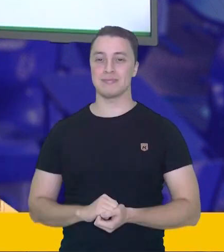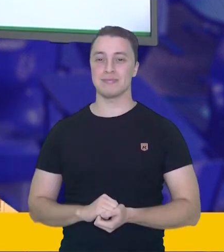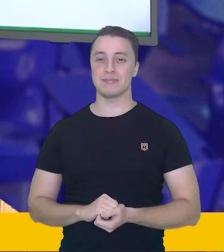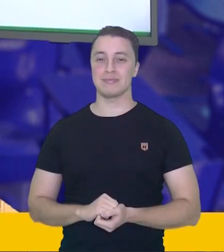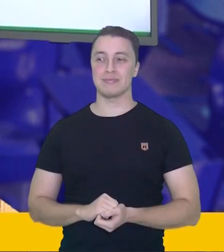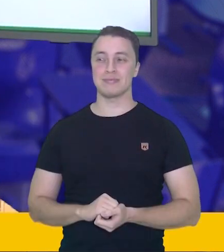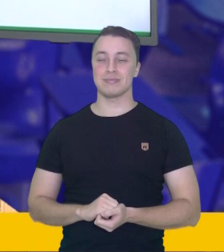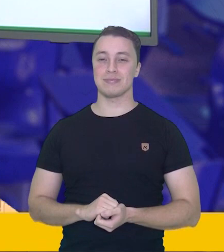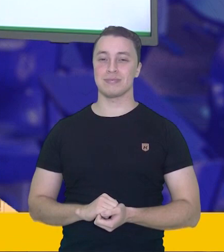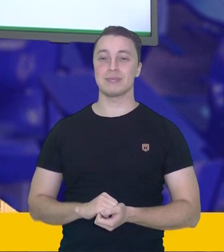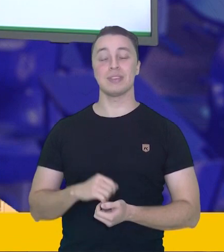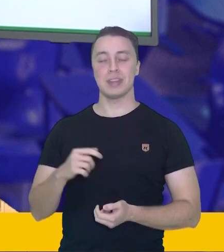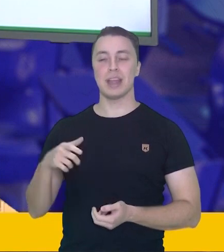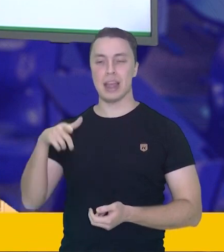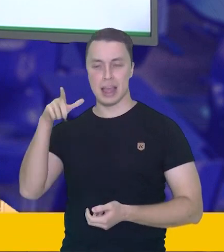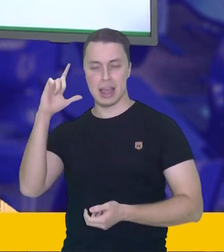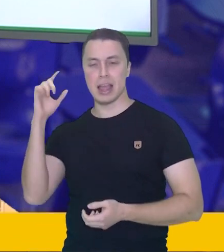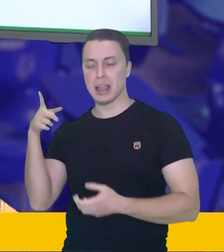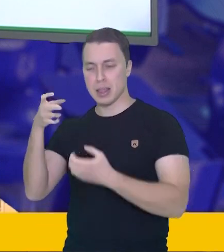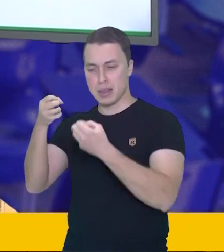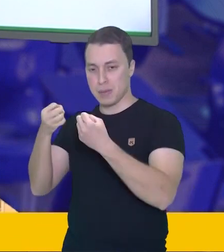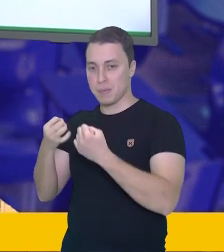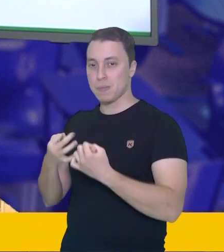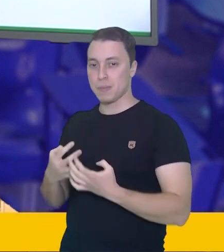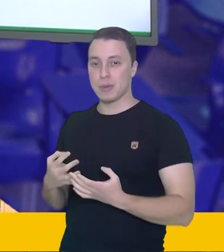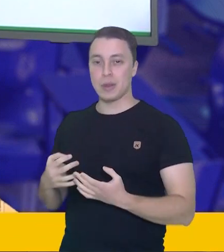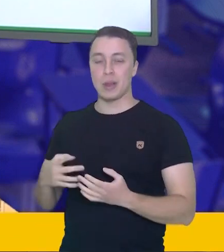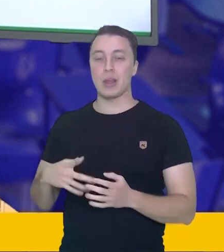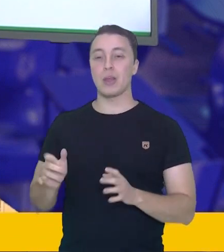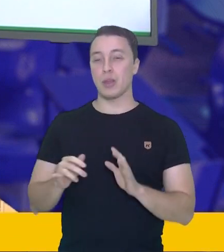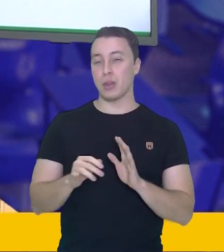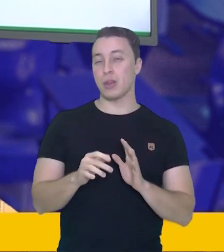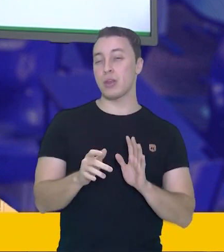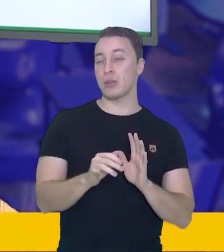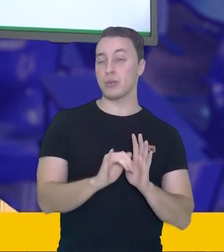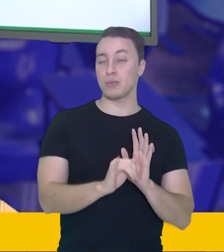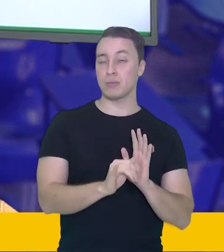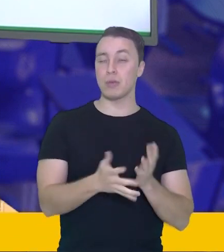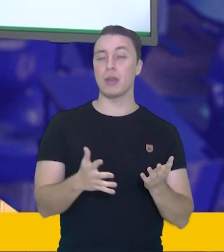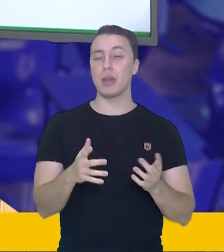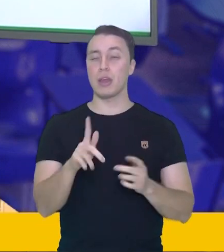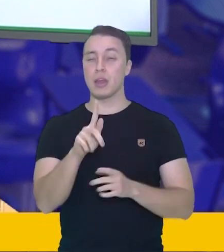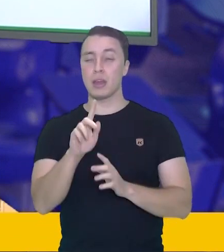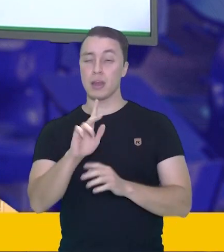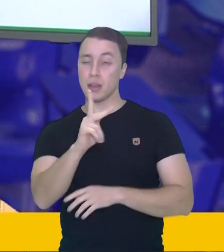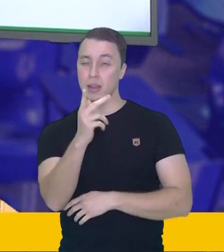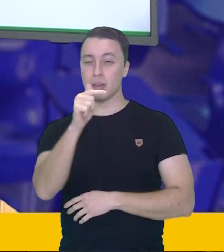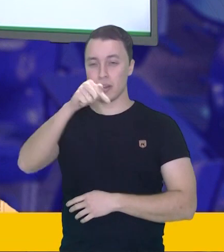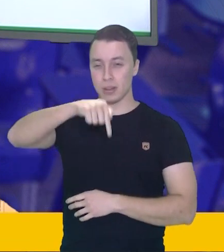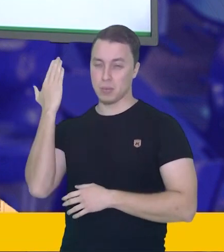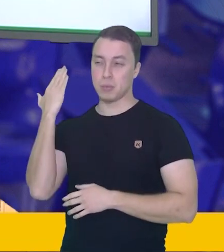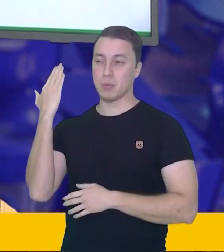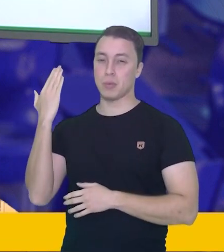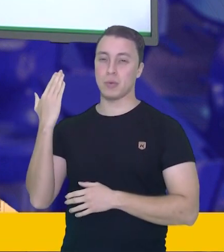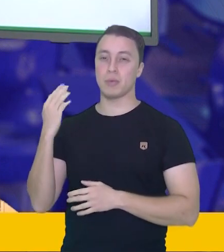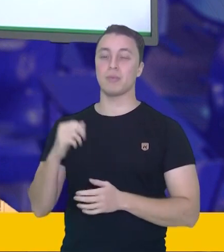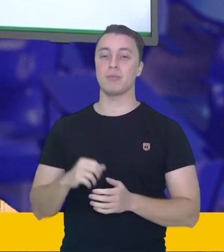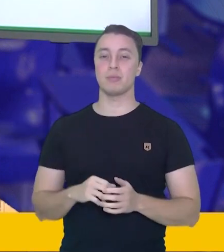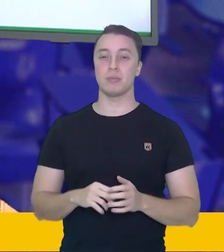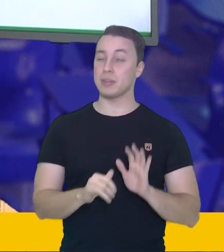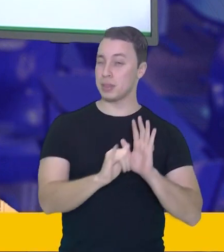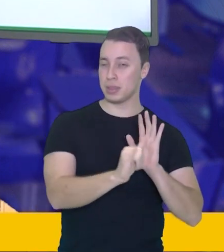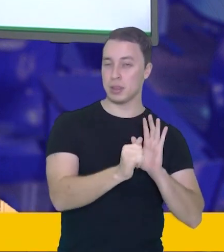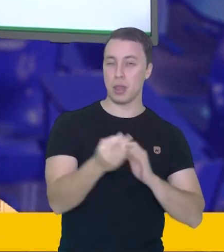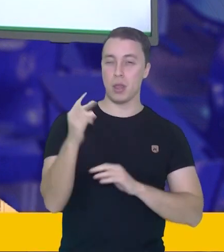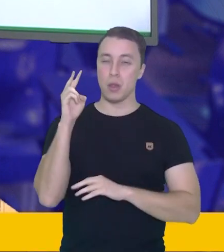portuguesa. Na aula passada, nós falamos sobre os gêneros textuais, HQ e fábula. No gênero